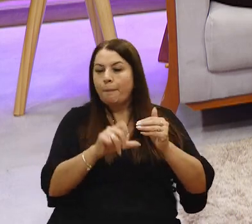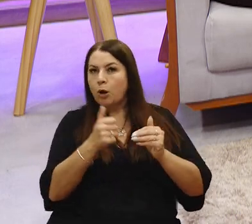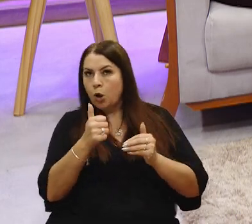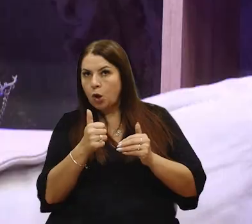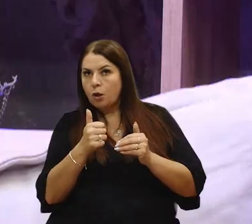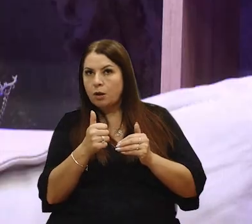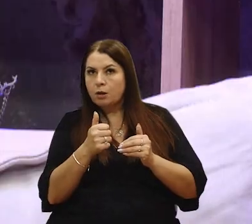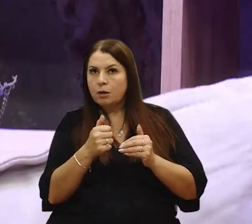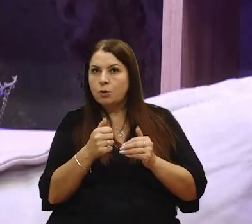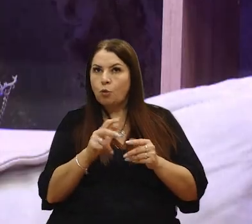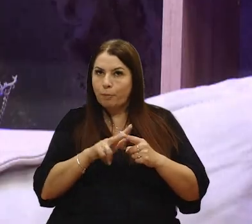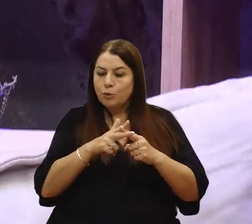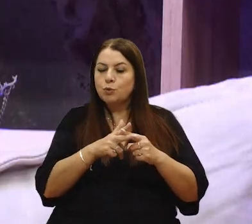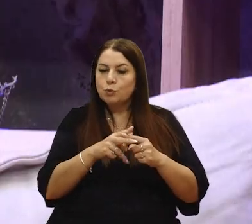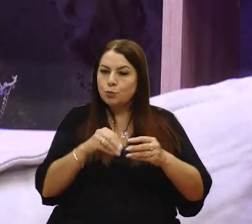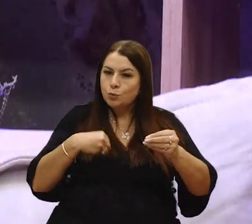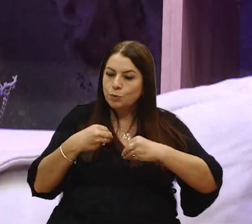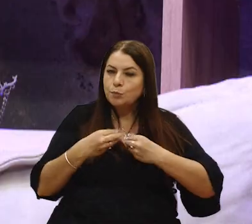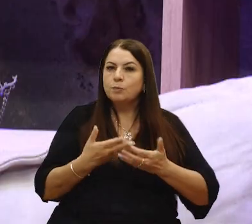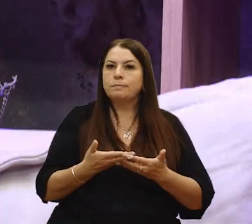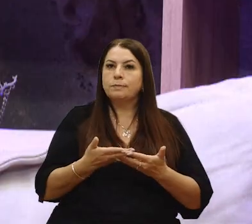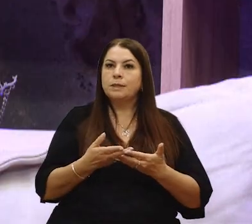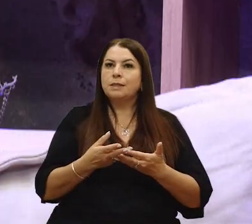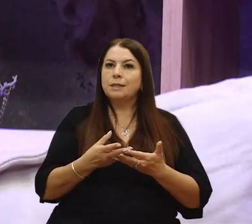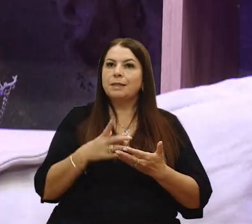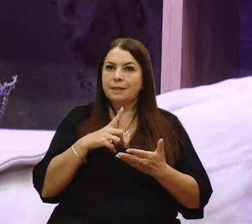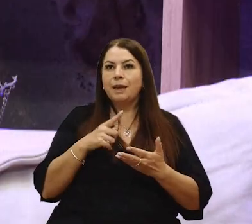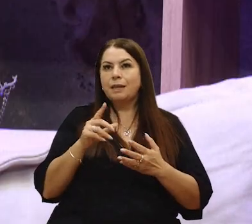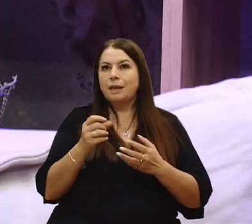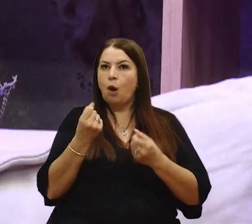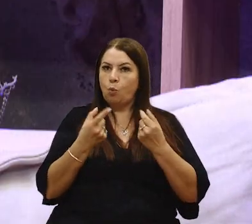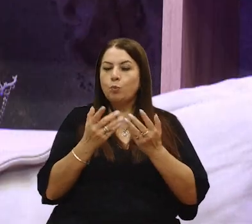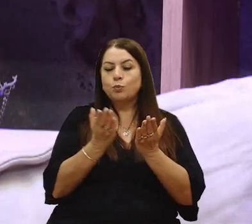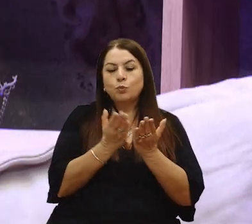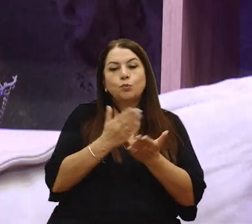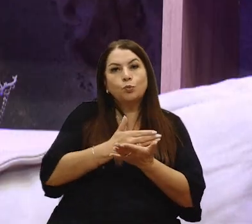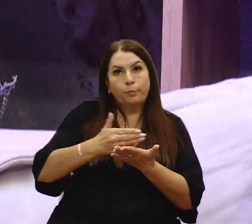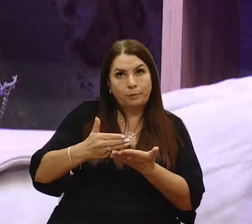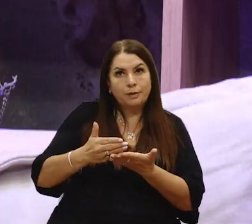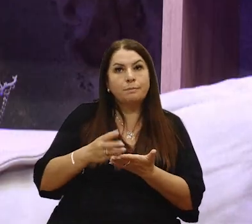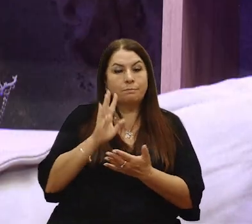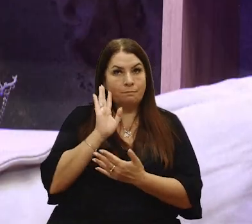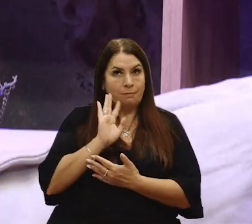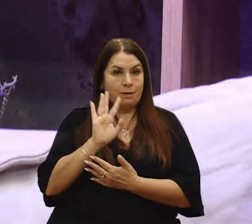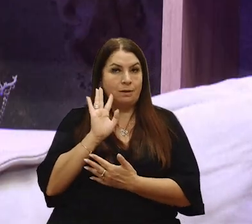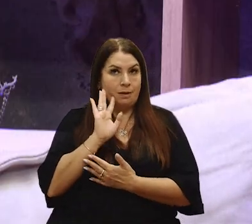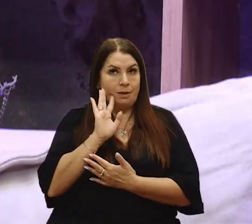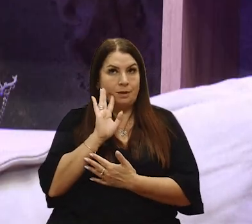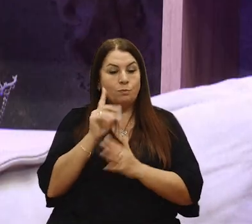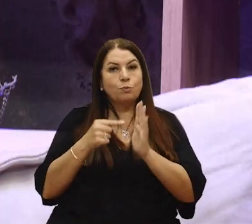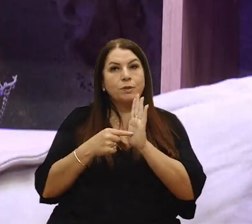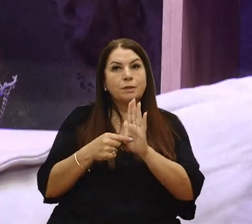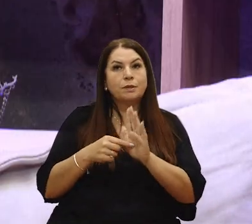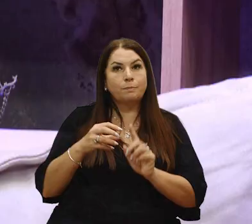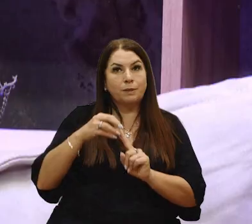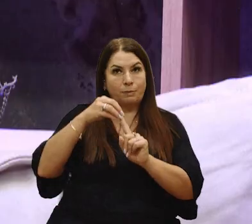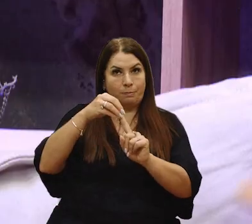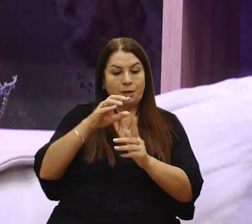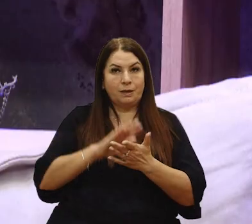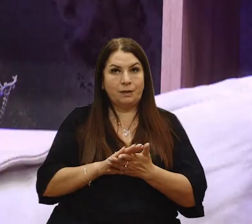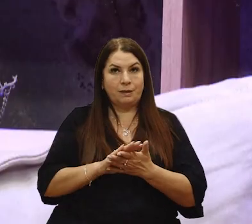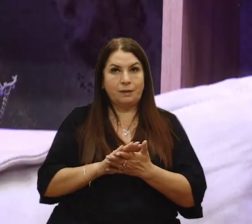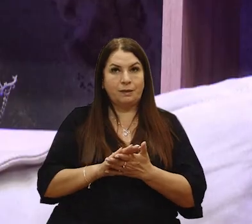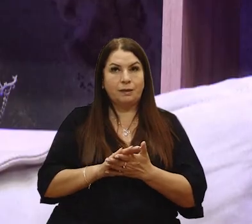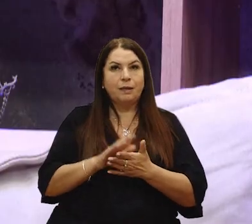região, mais complicado ainda. É fria. Exatamente. E a gente sabe também que o carboidrato incha. Então, a paciente com lipedema, ela vive